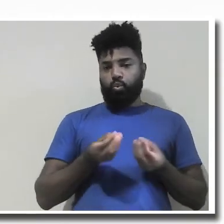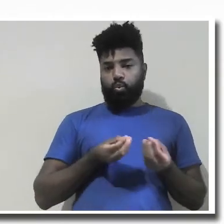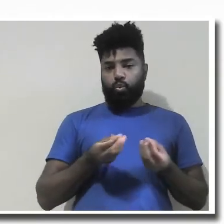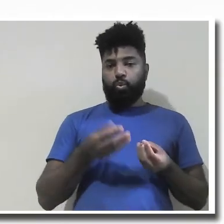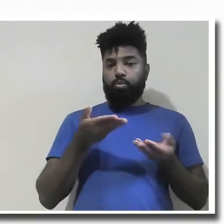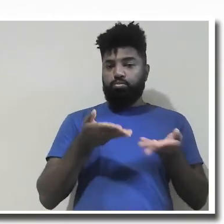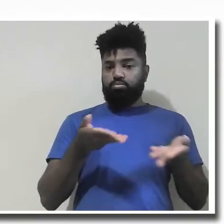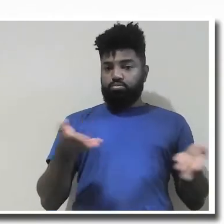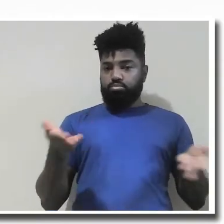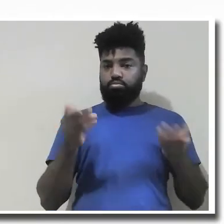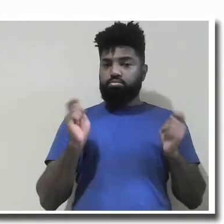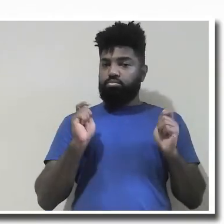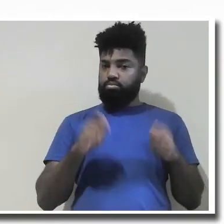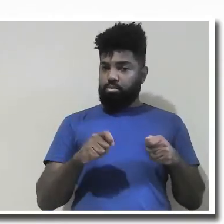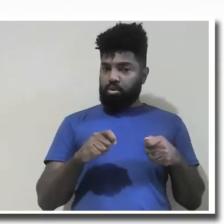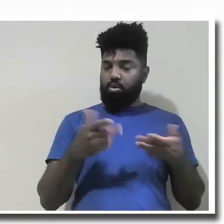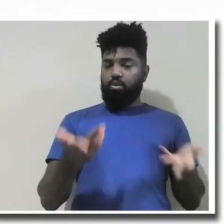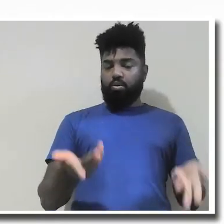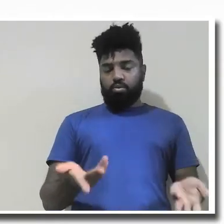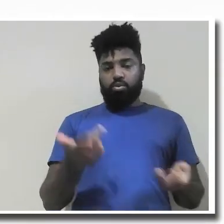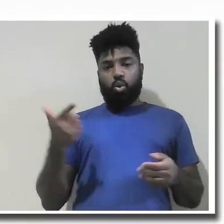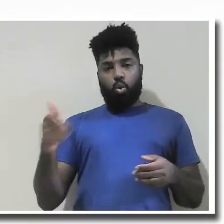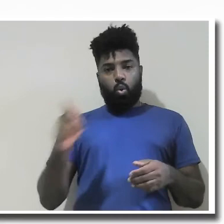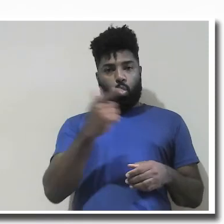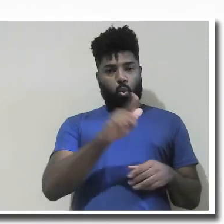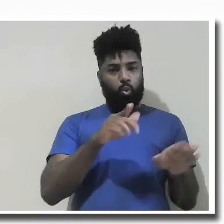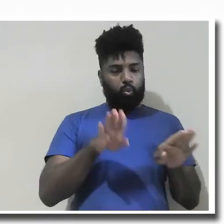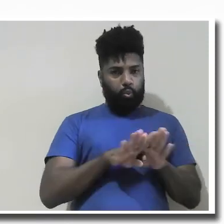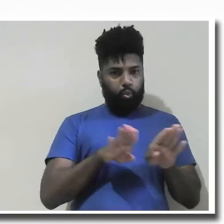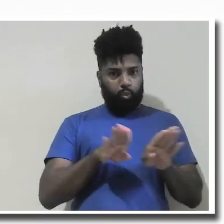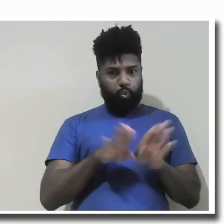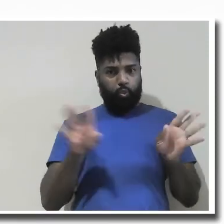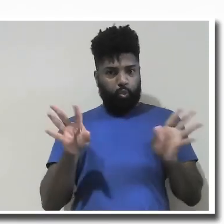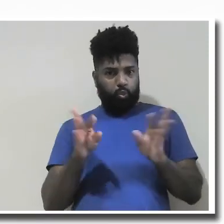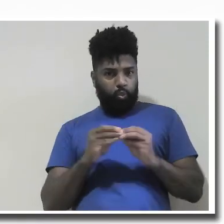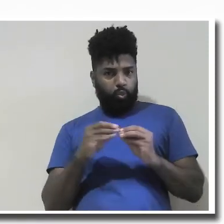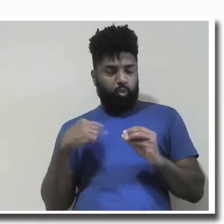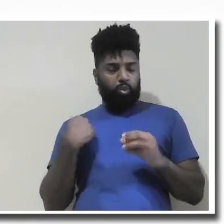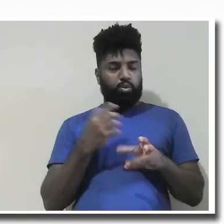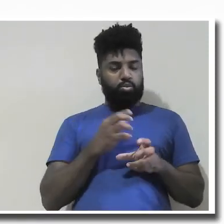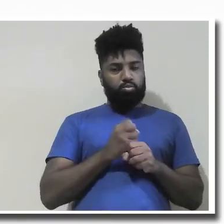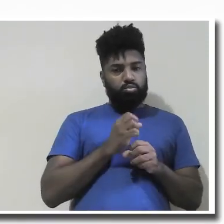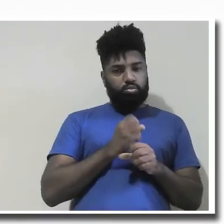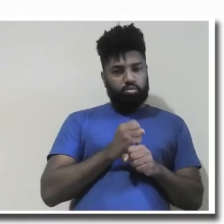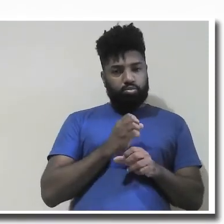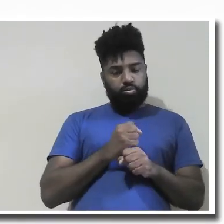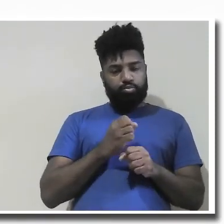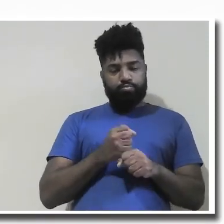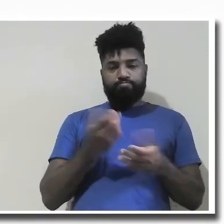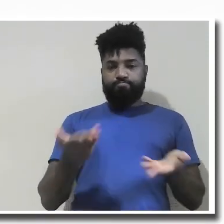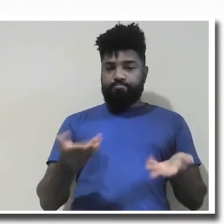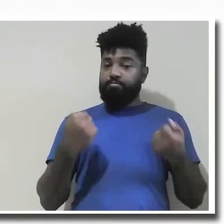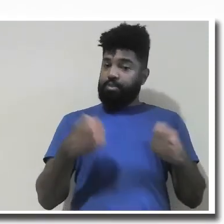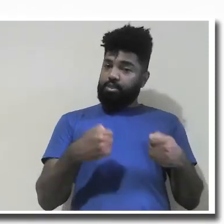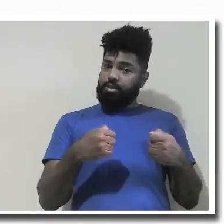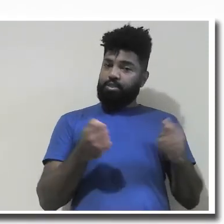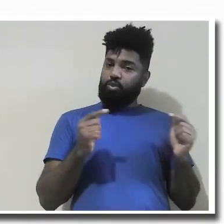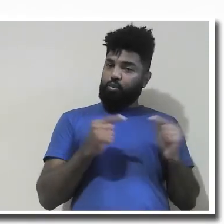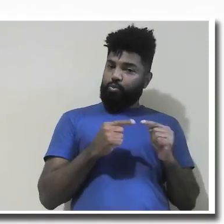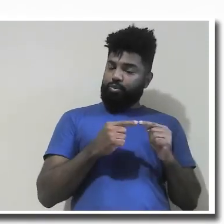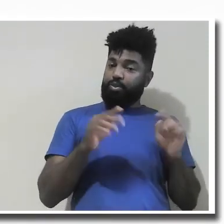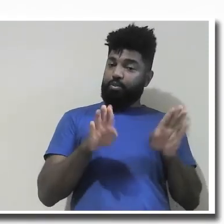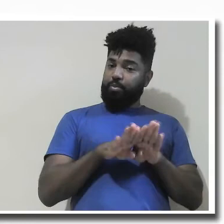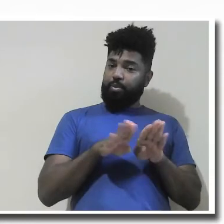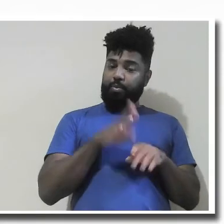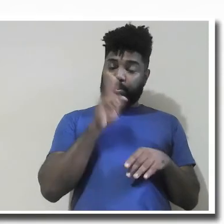esta e outras propriedades para simplificar nossos cálculos quando conveniente.